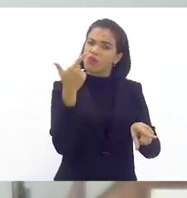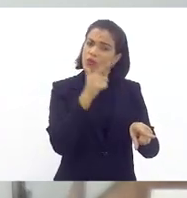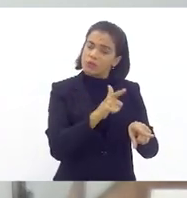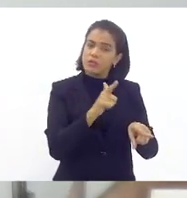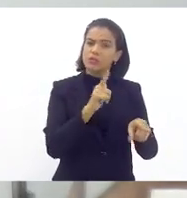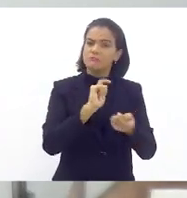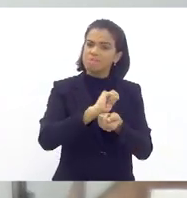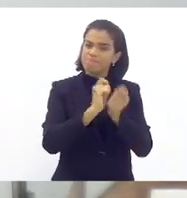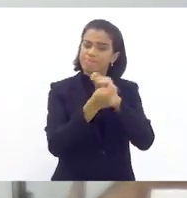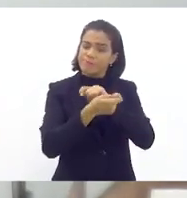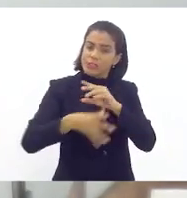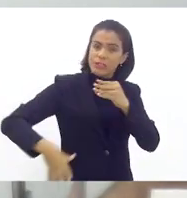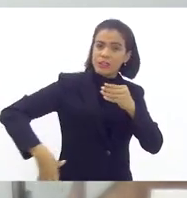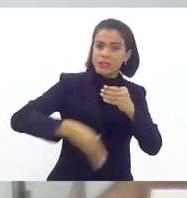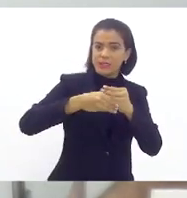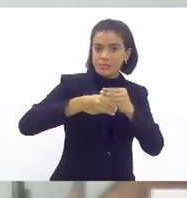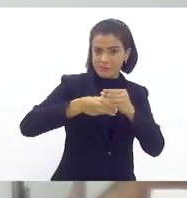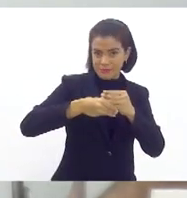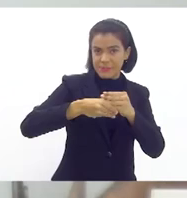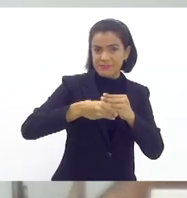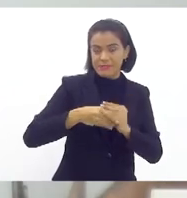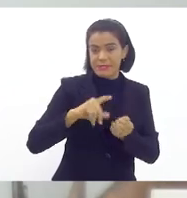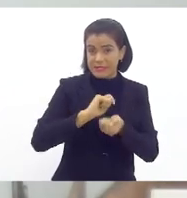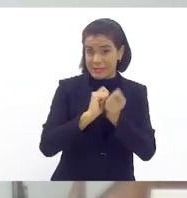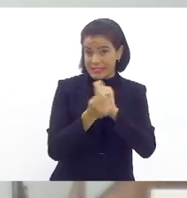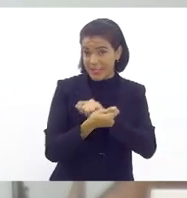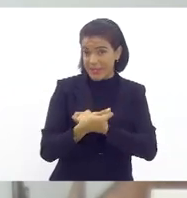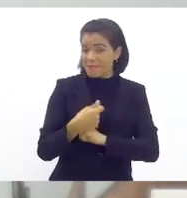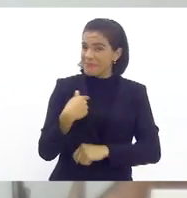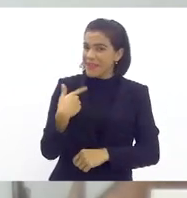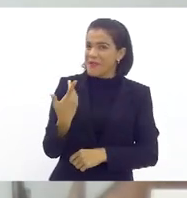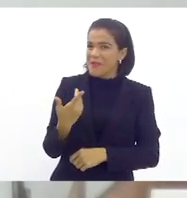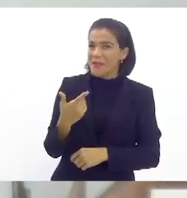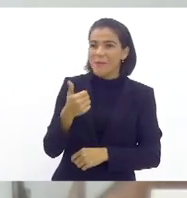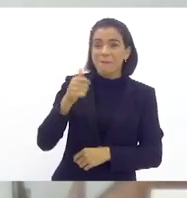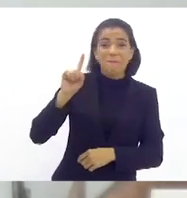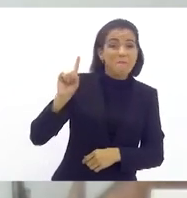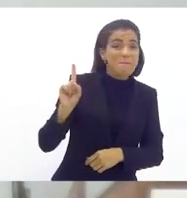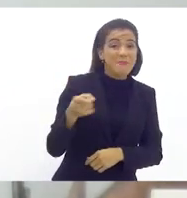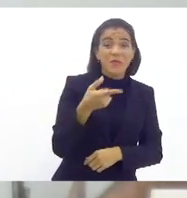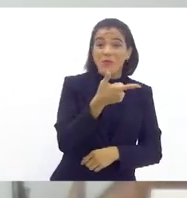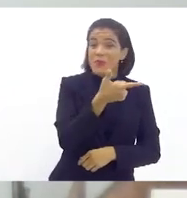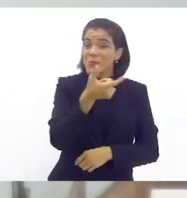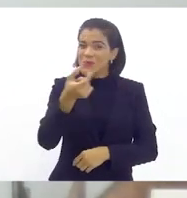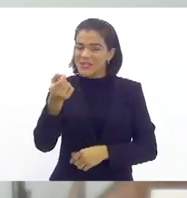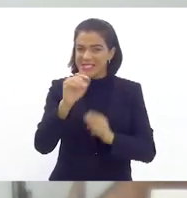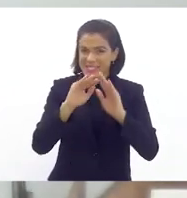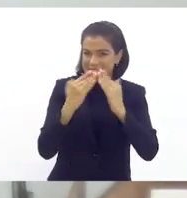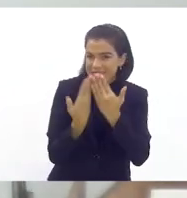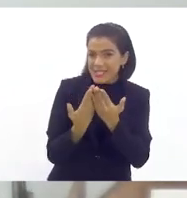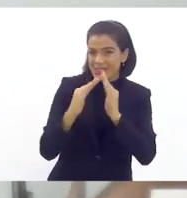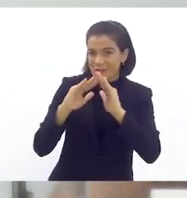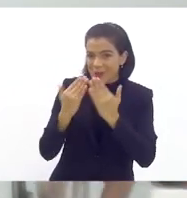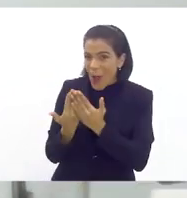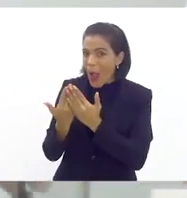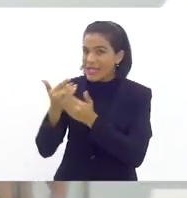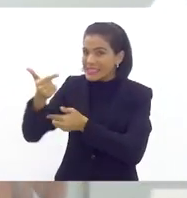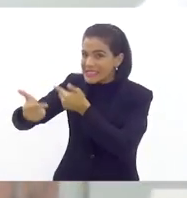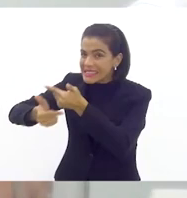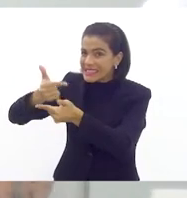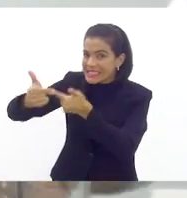implementar. Vocês não sabem o que é a gente ter quase 1.200 escolas e trabalhá-las.